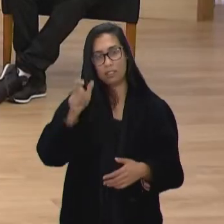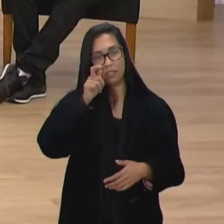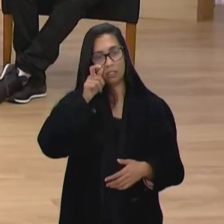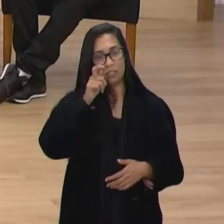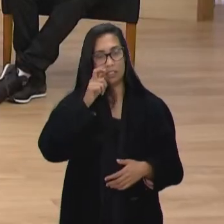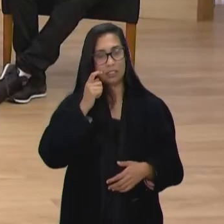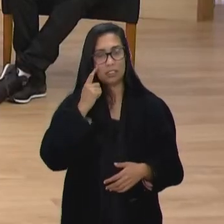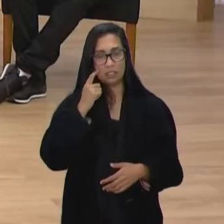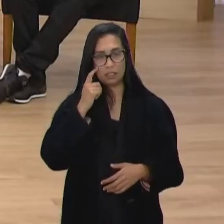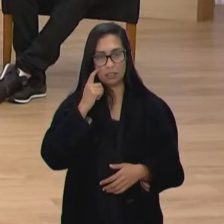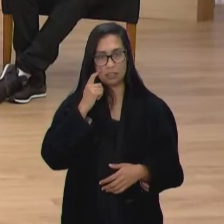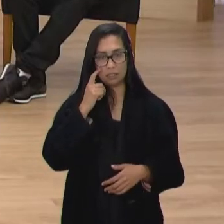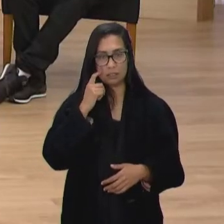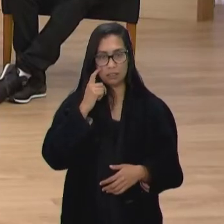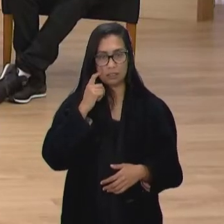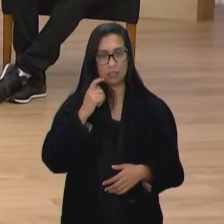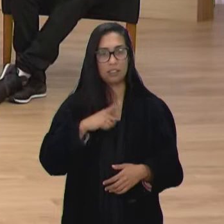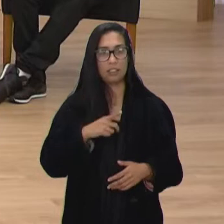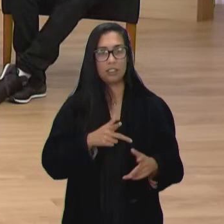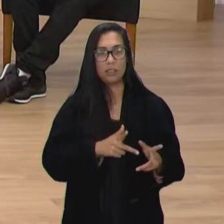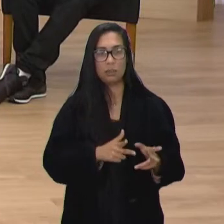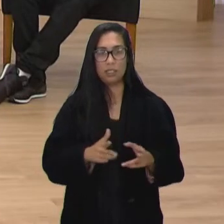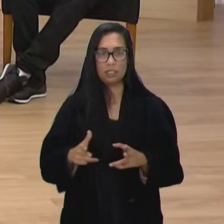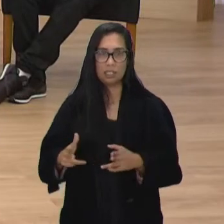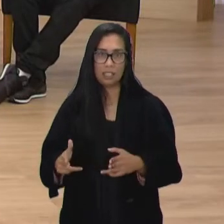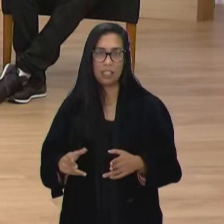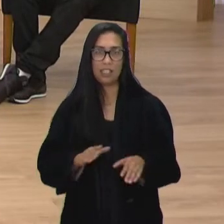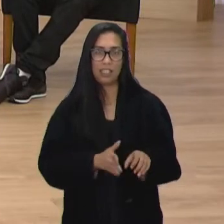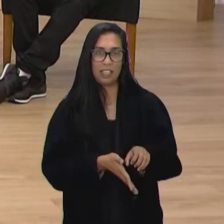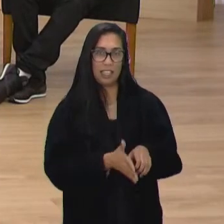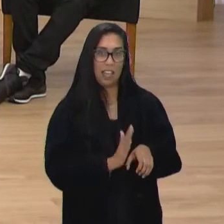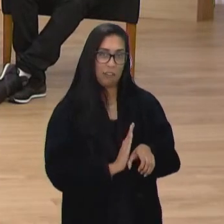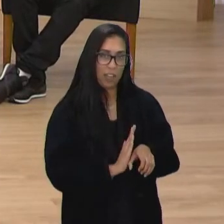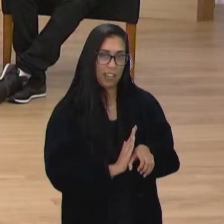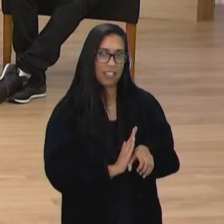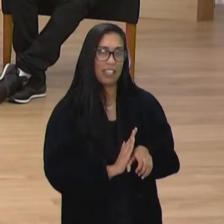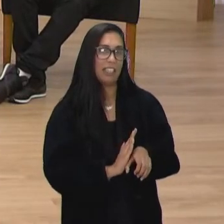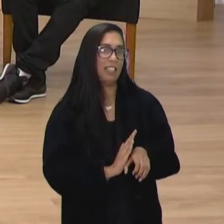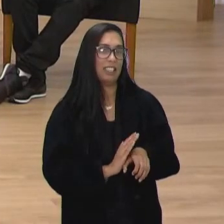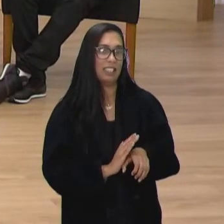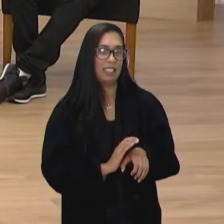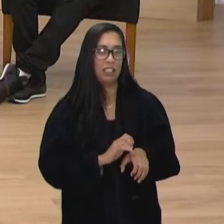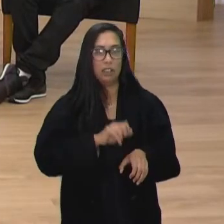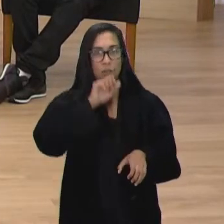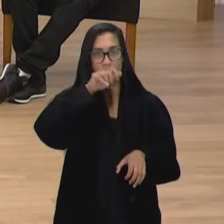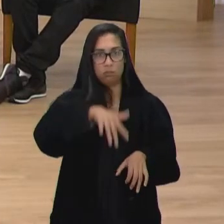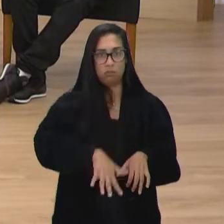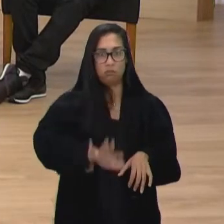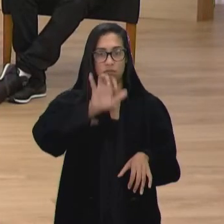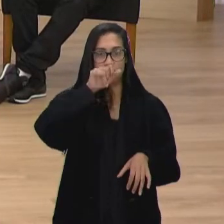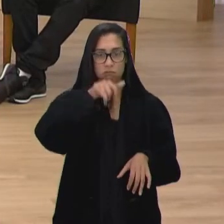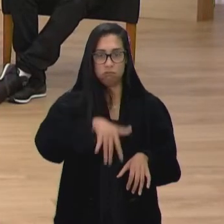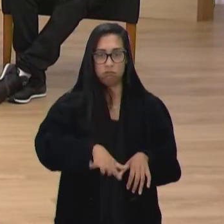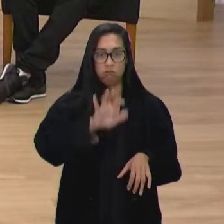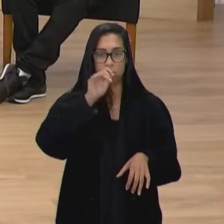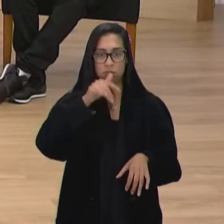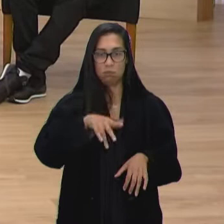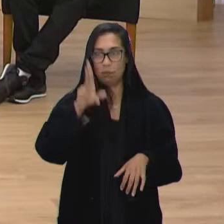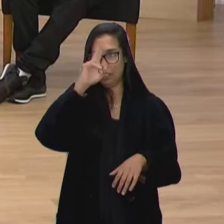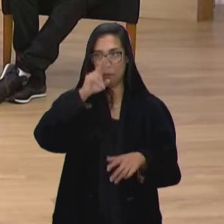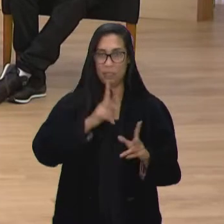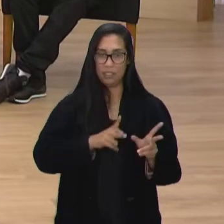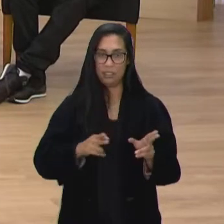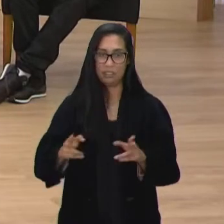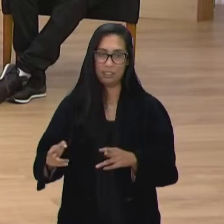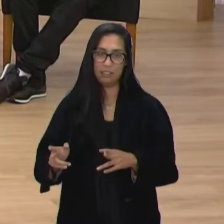até aquela série que tem uma caverna e um dragão. Tem algum comentário? Algum